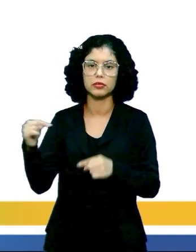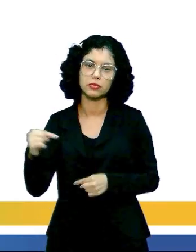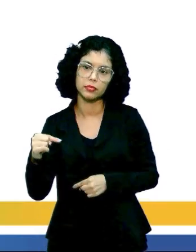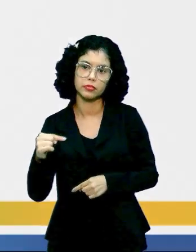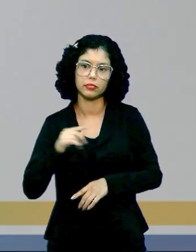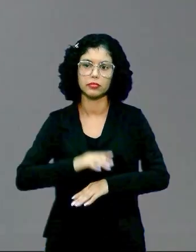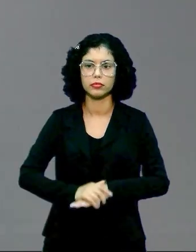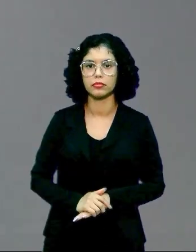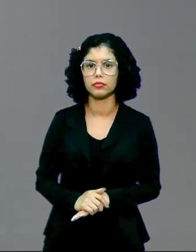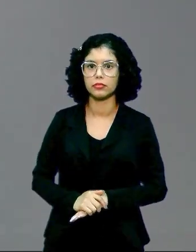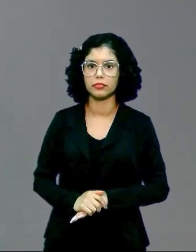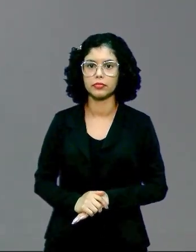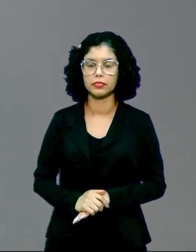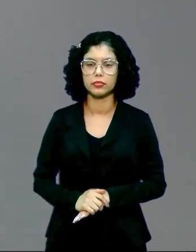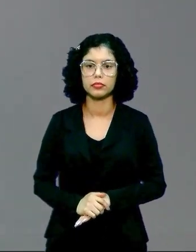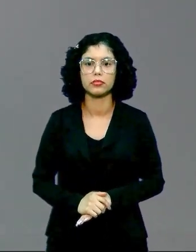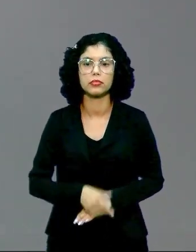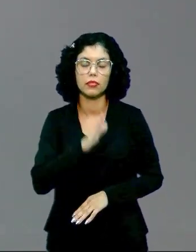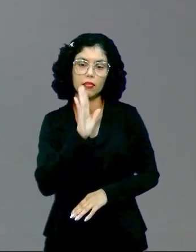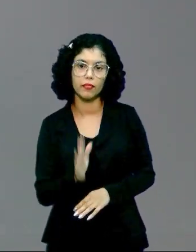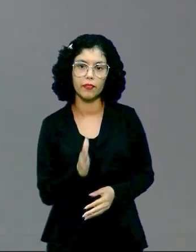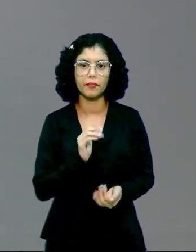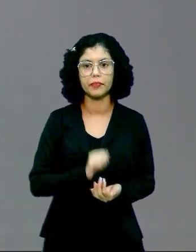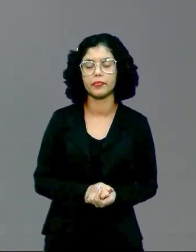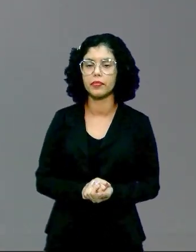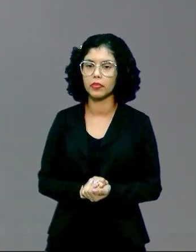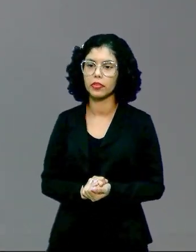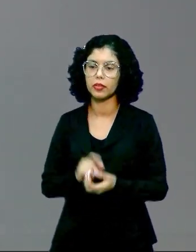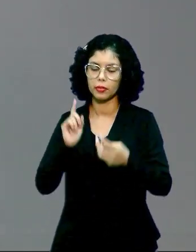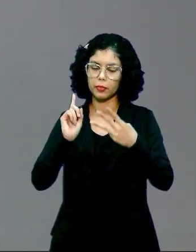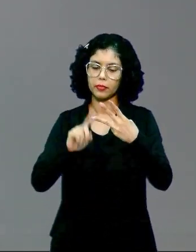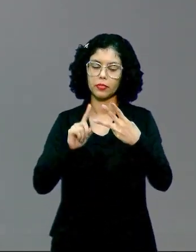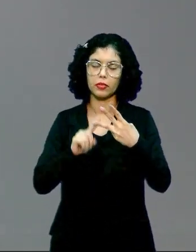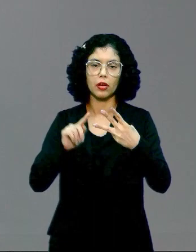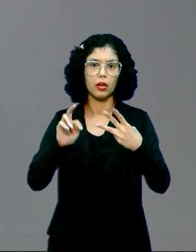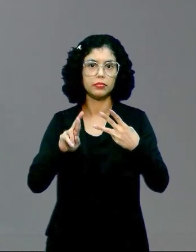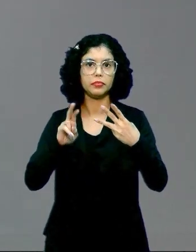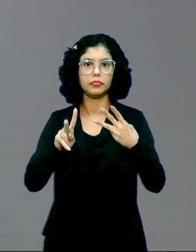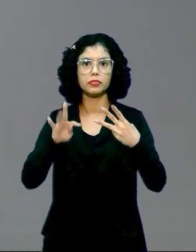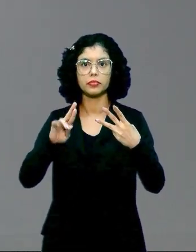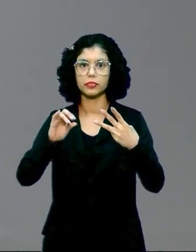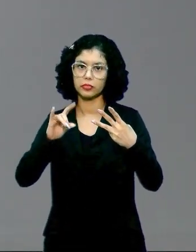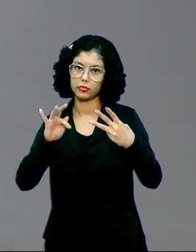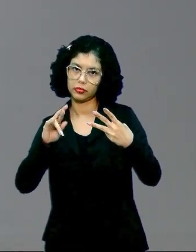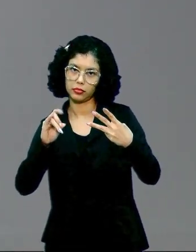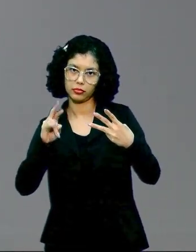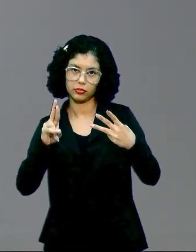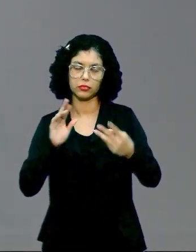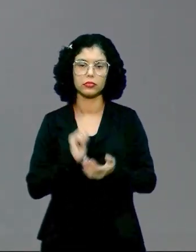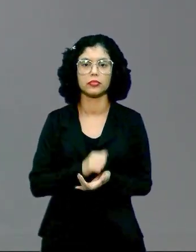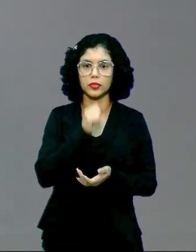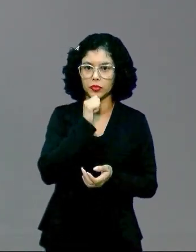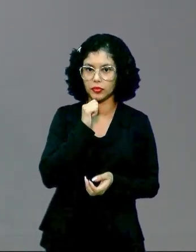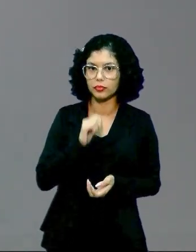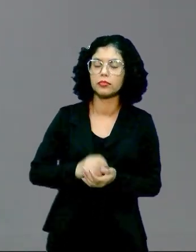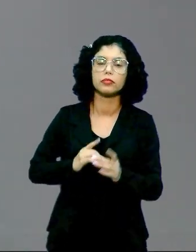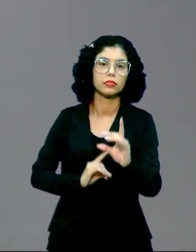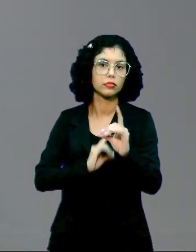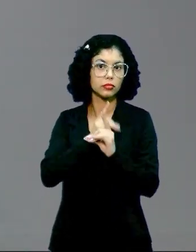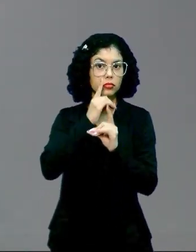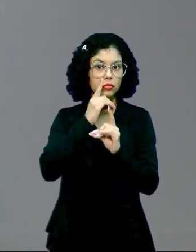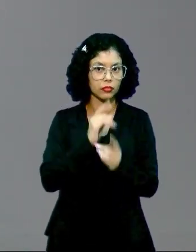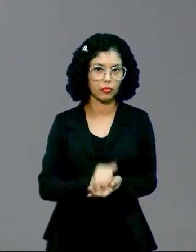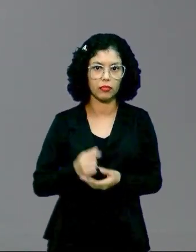cargas negativas. Já o modelo de Rutherford fez um experimento em que nesse modelo ele fez a descoberta